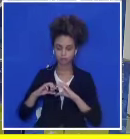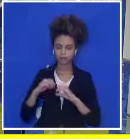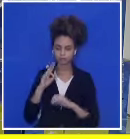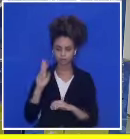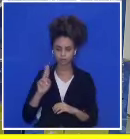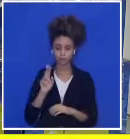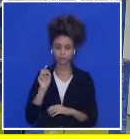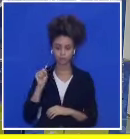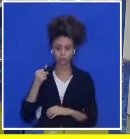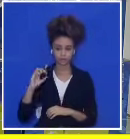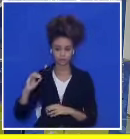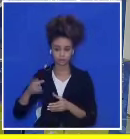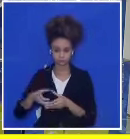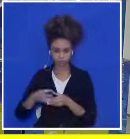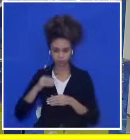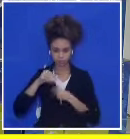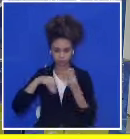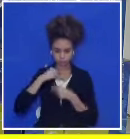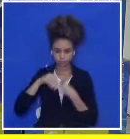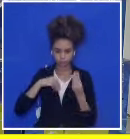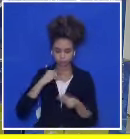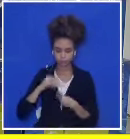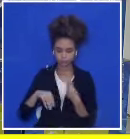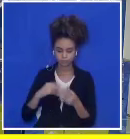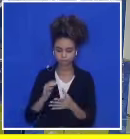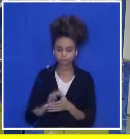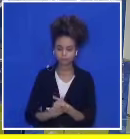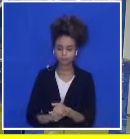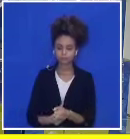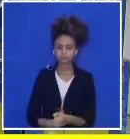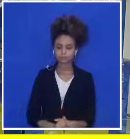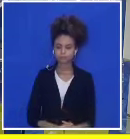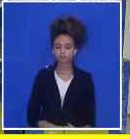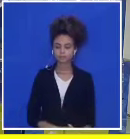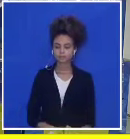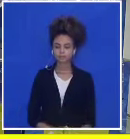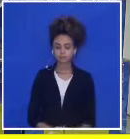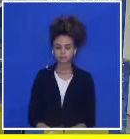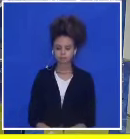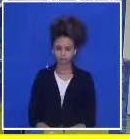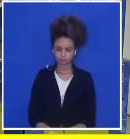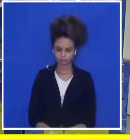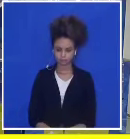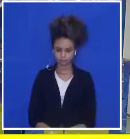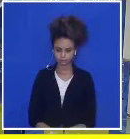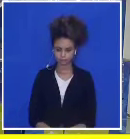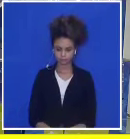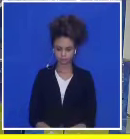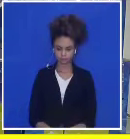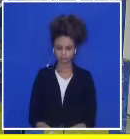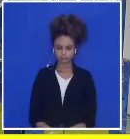Mania, ou seja, 80 bolas numeradas de 01 a 80. Sendo assim,